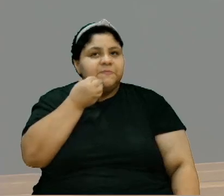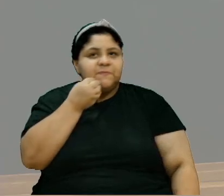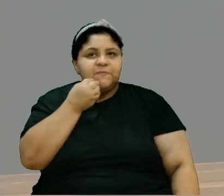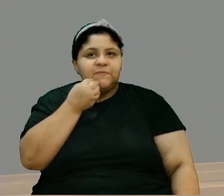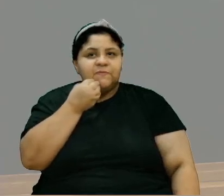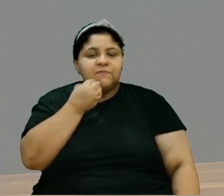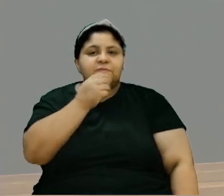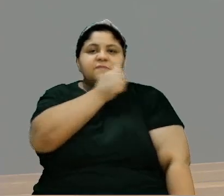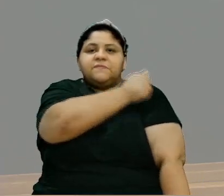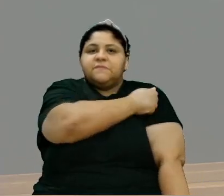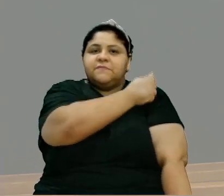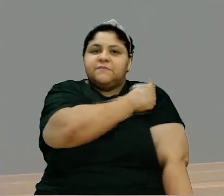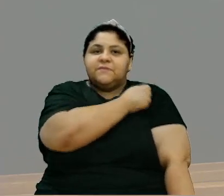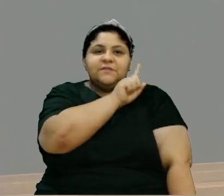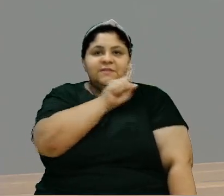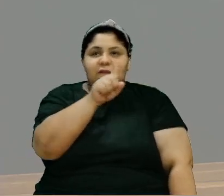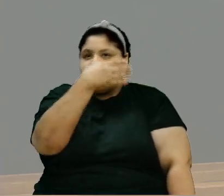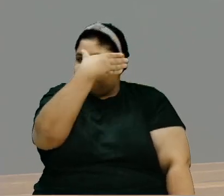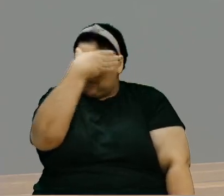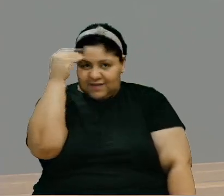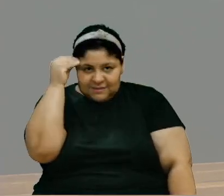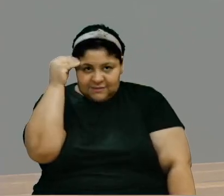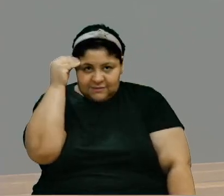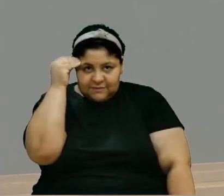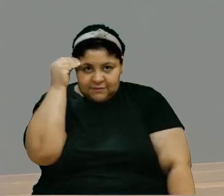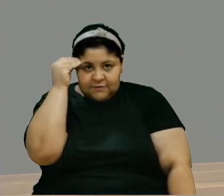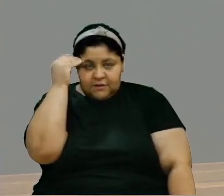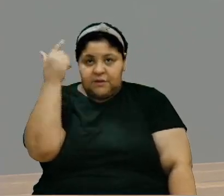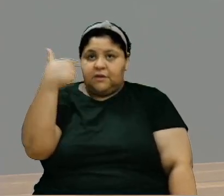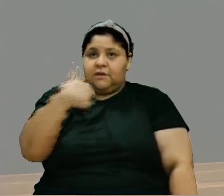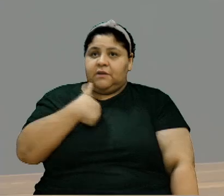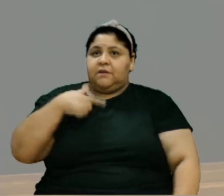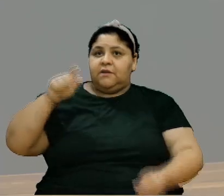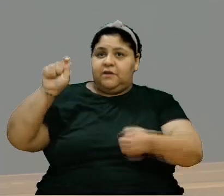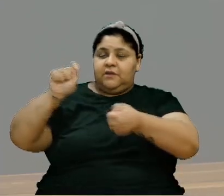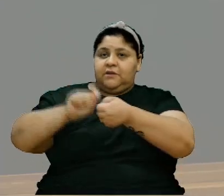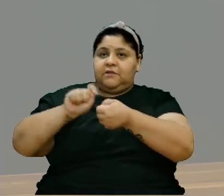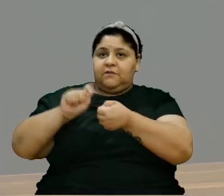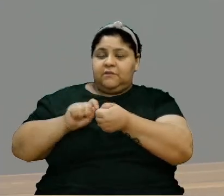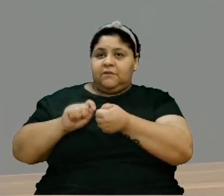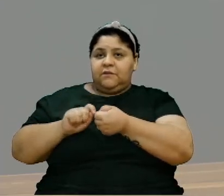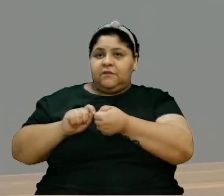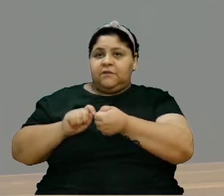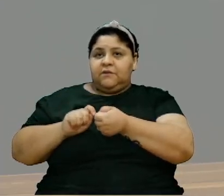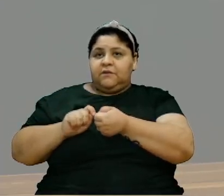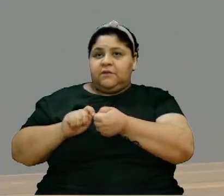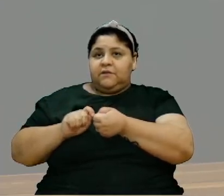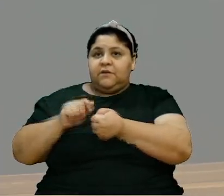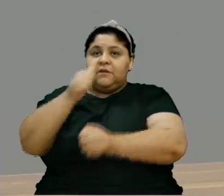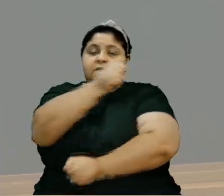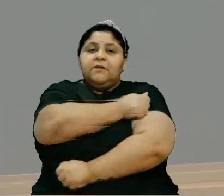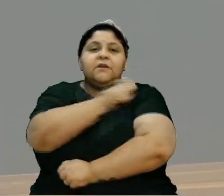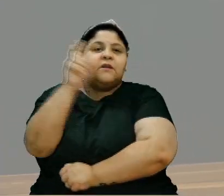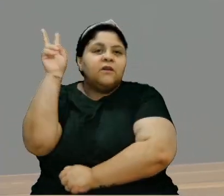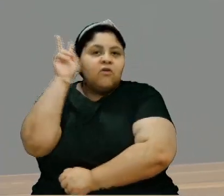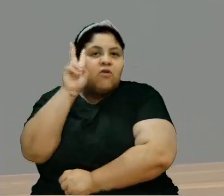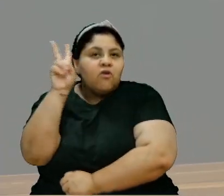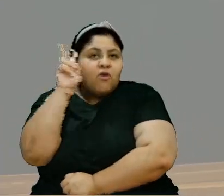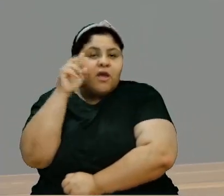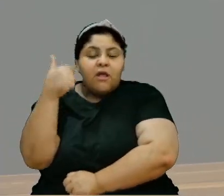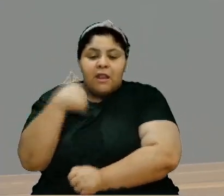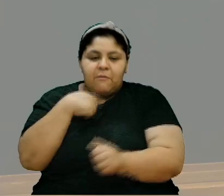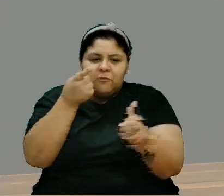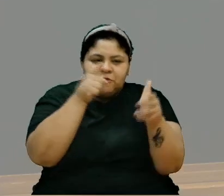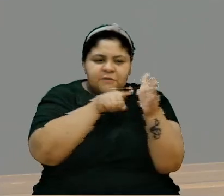que os estudantes não esquecem. Quando eu fazia esse tipo de coisa estudante, eu lembro de